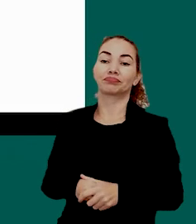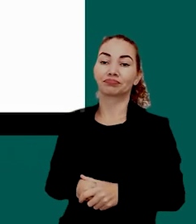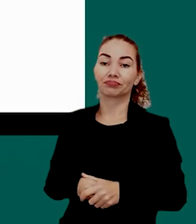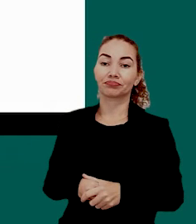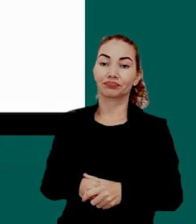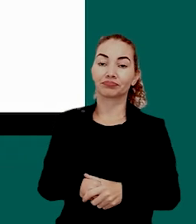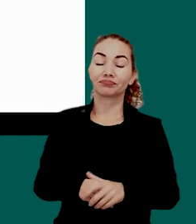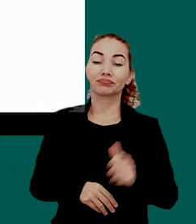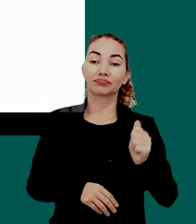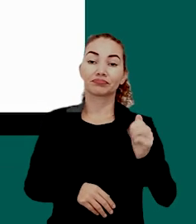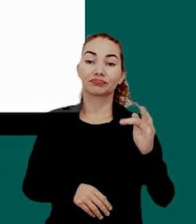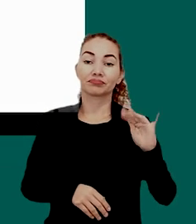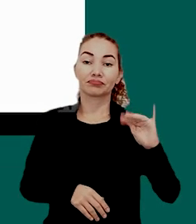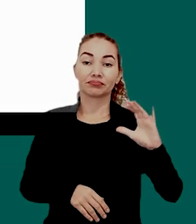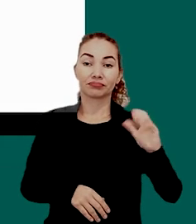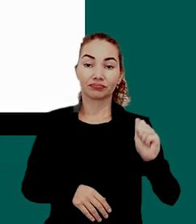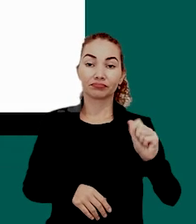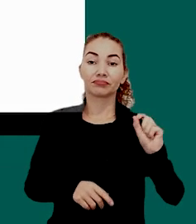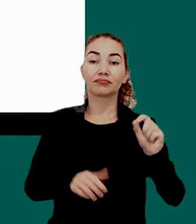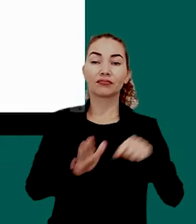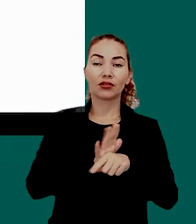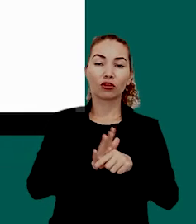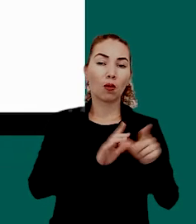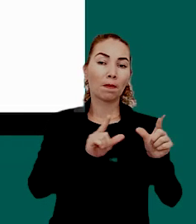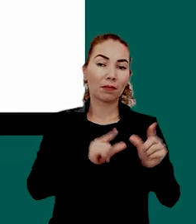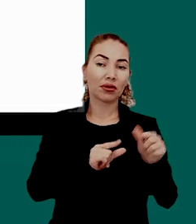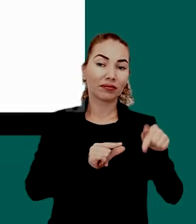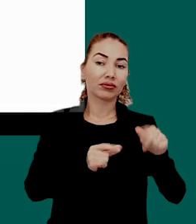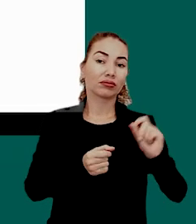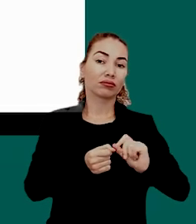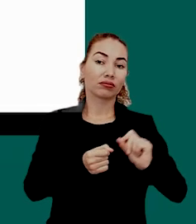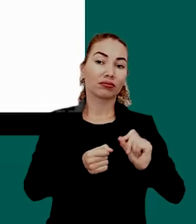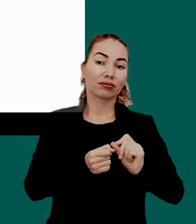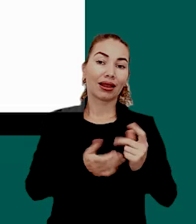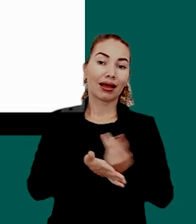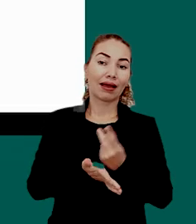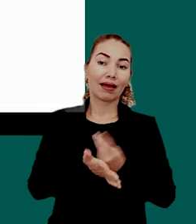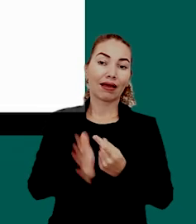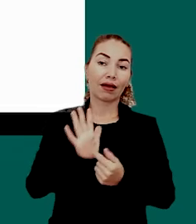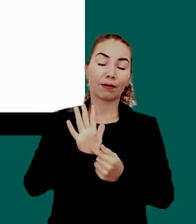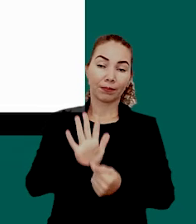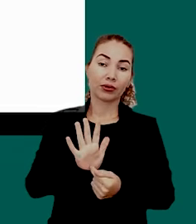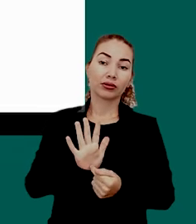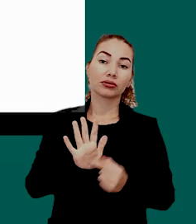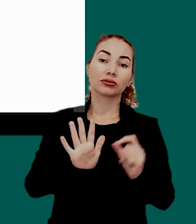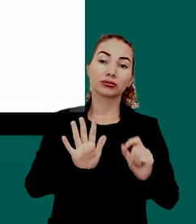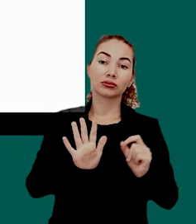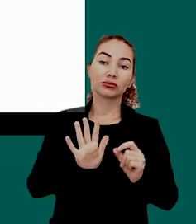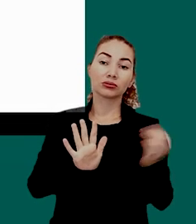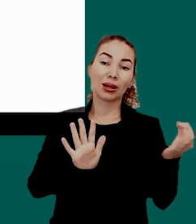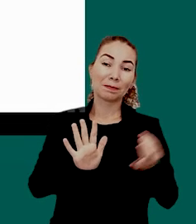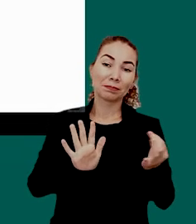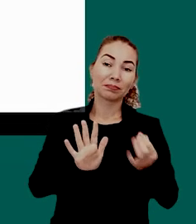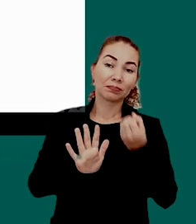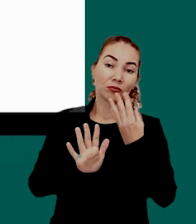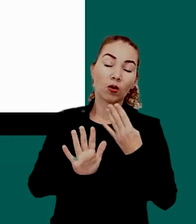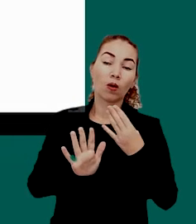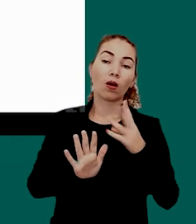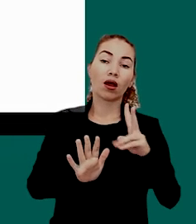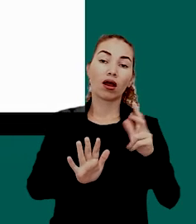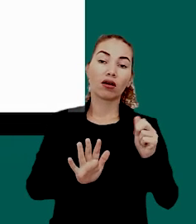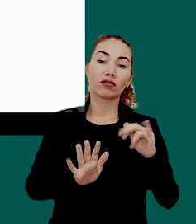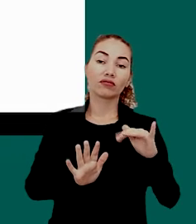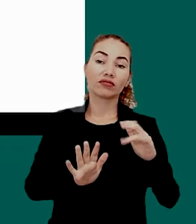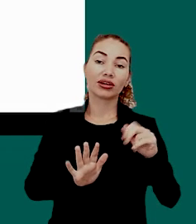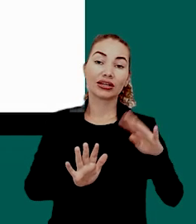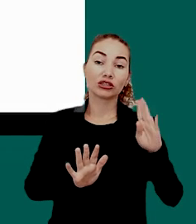Na África do Sul, um estudo pequeno realizado por lá falhou em demonstrar eficácia nos casos de variante